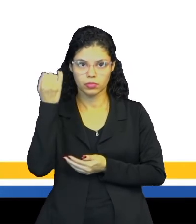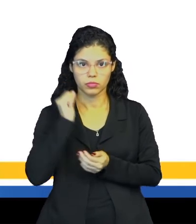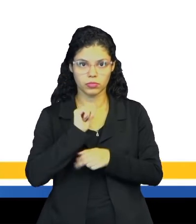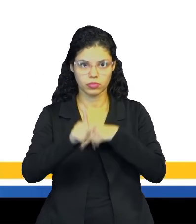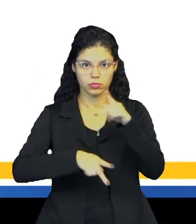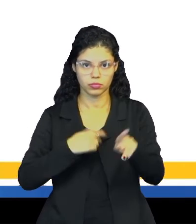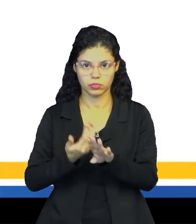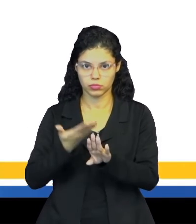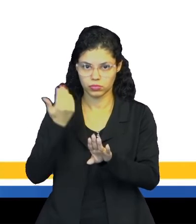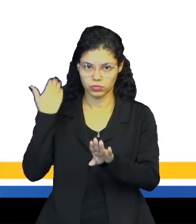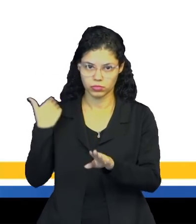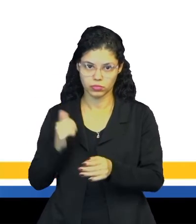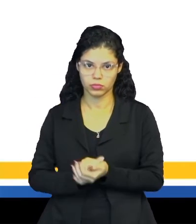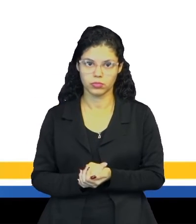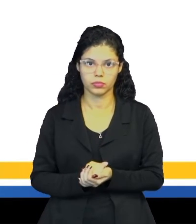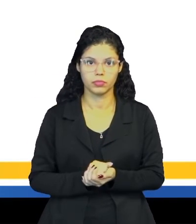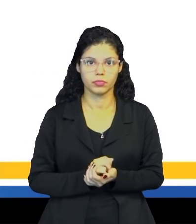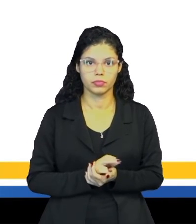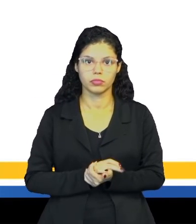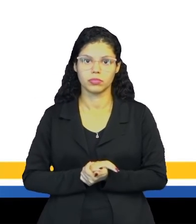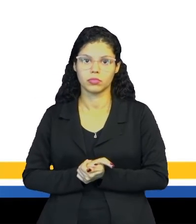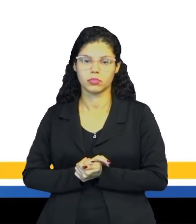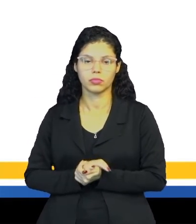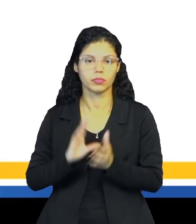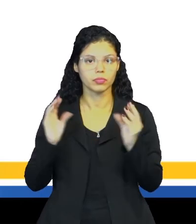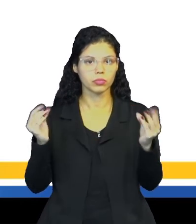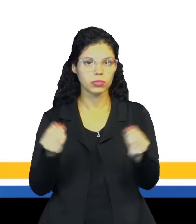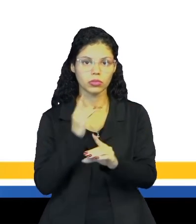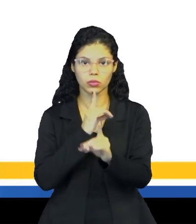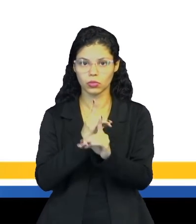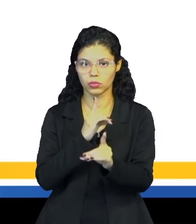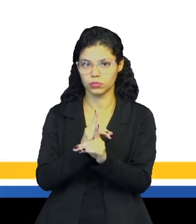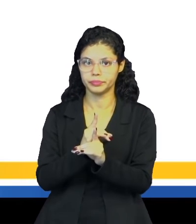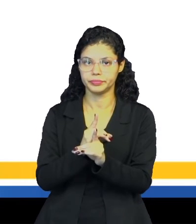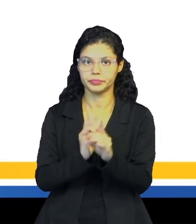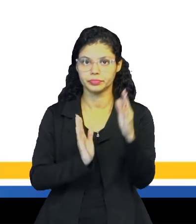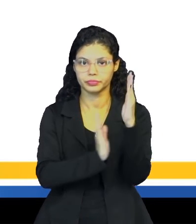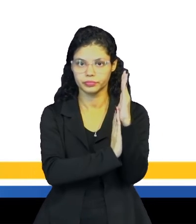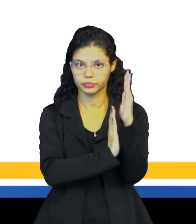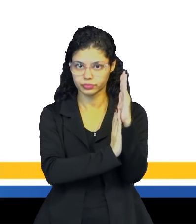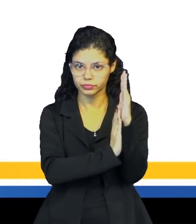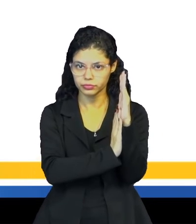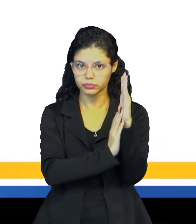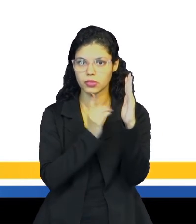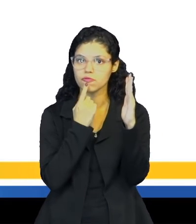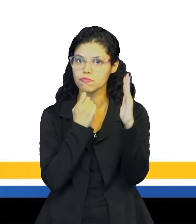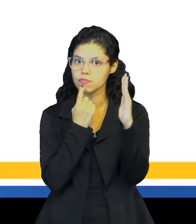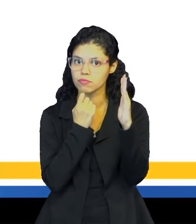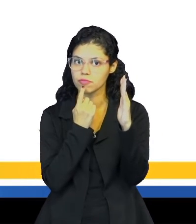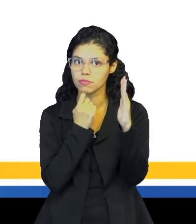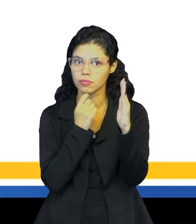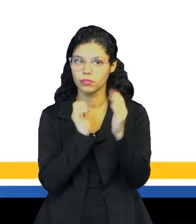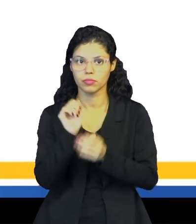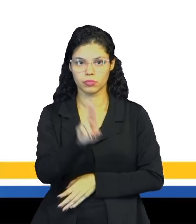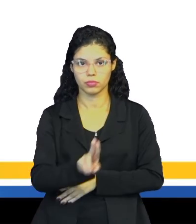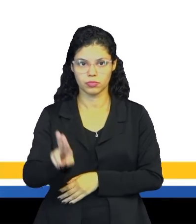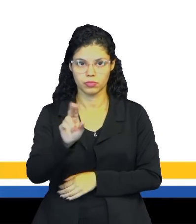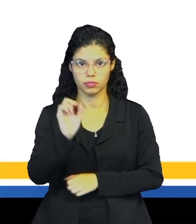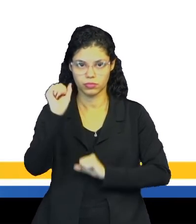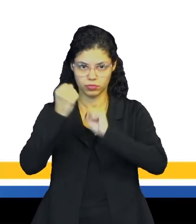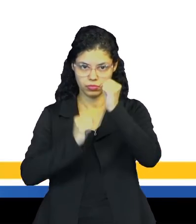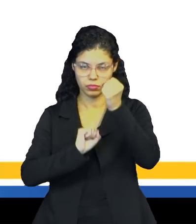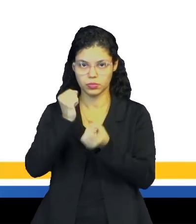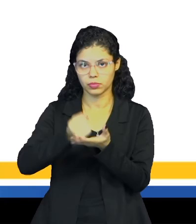povos orientais. Os carrageenanos são substâncias encontradas na parede celular de algumas algas vermelhas. São utilizadas na